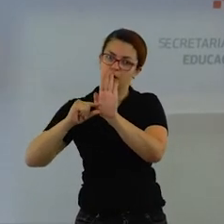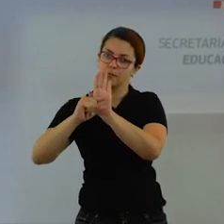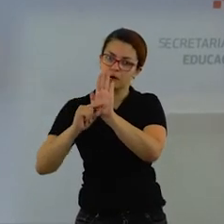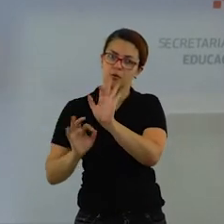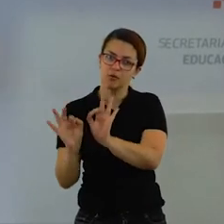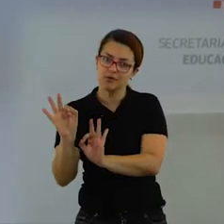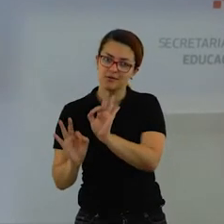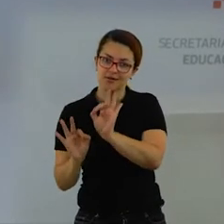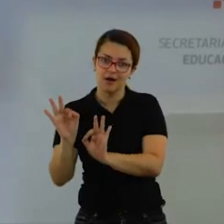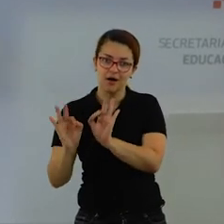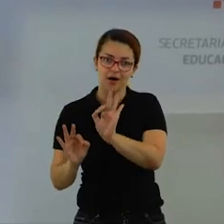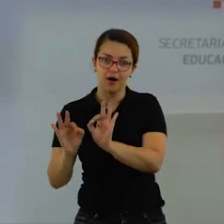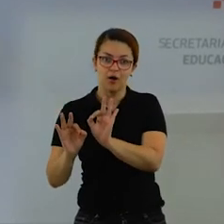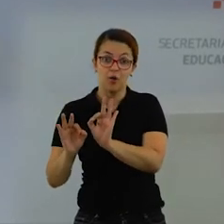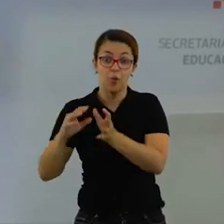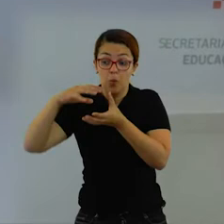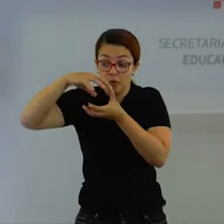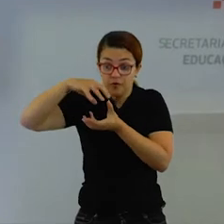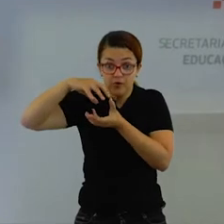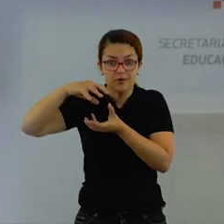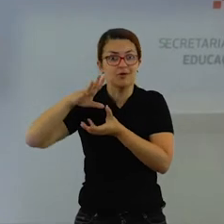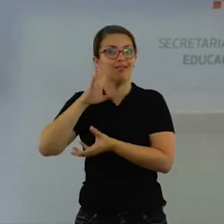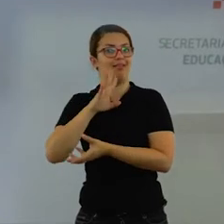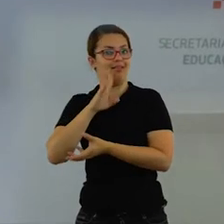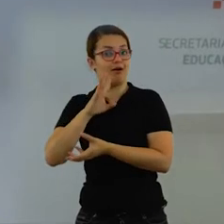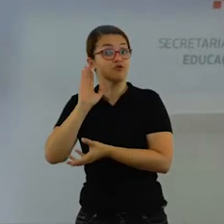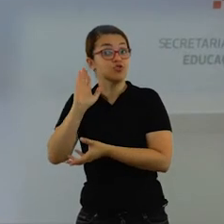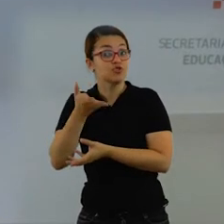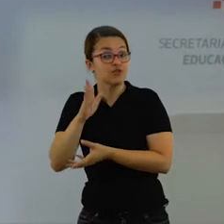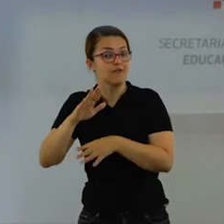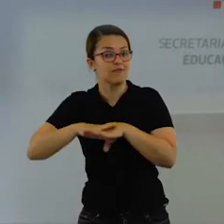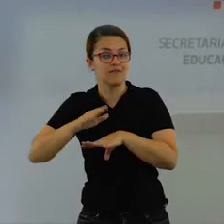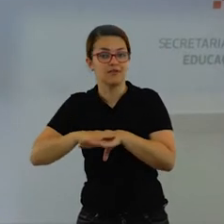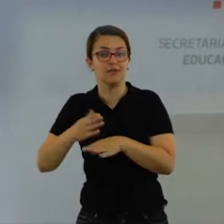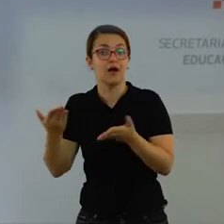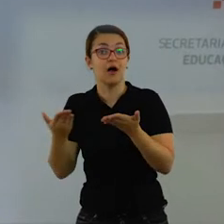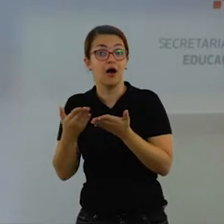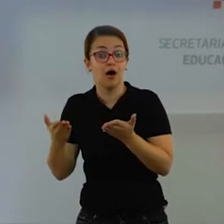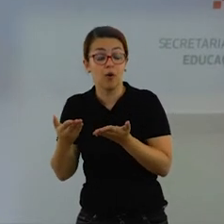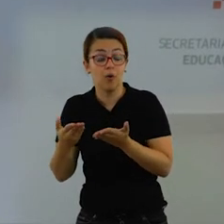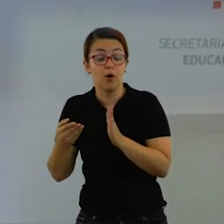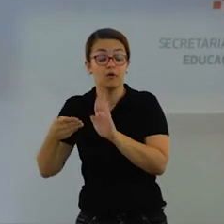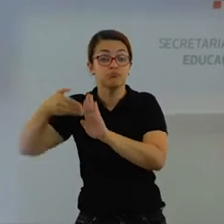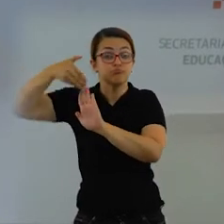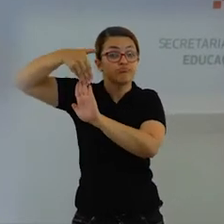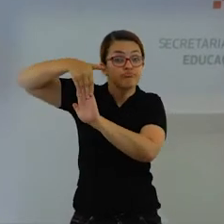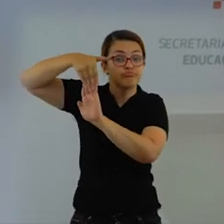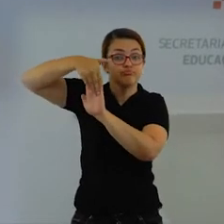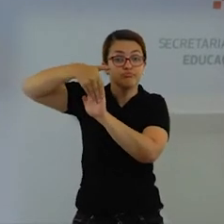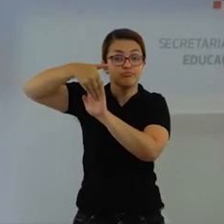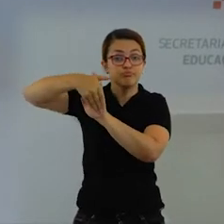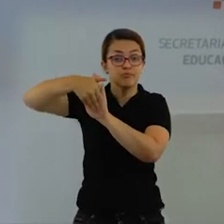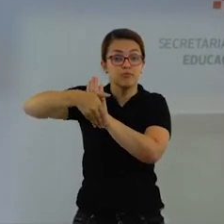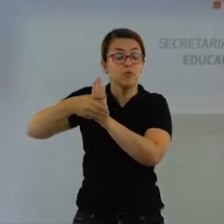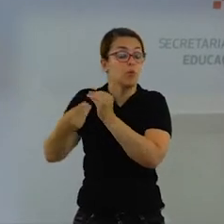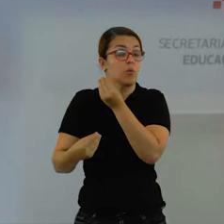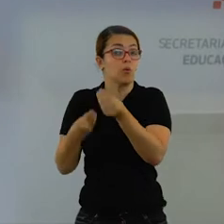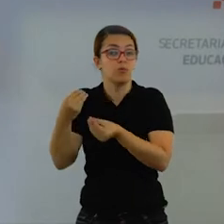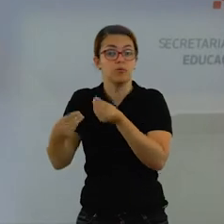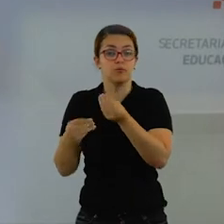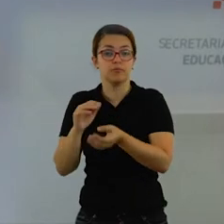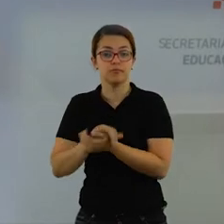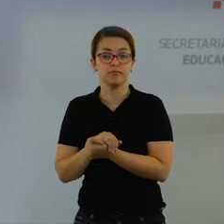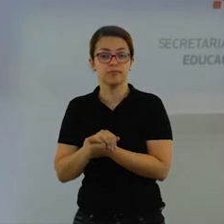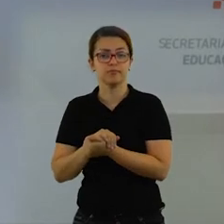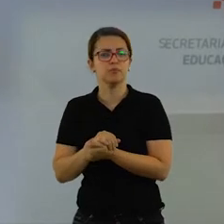E aqui os ovinhos. Olha que legal, como eu já tinha feito os ovinhos, né? Chegou a hora de encaixar. Aí você vai